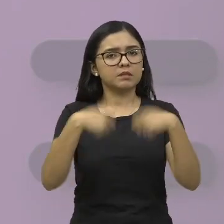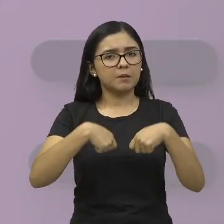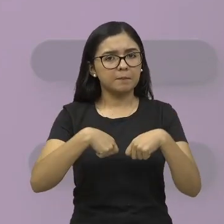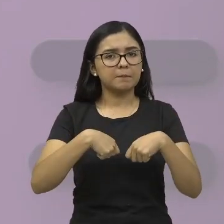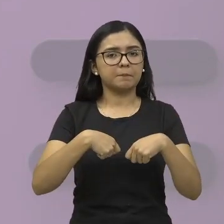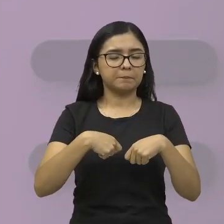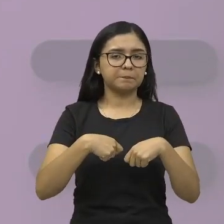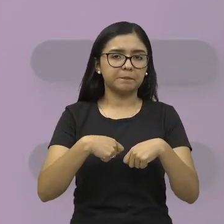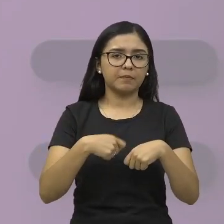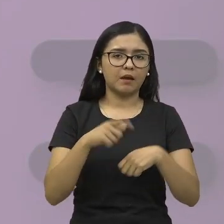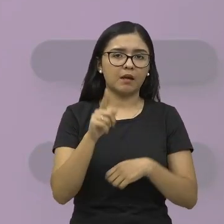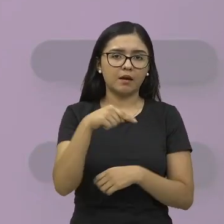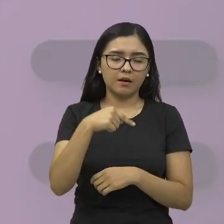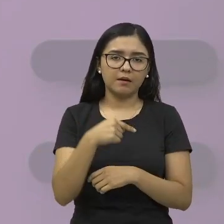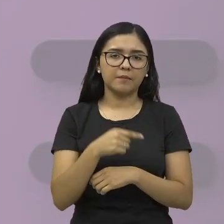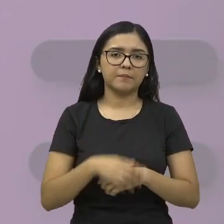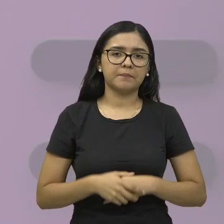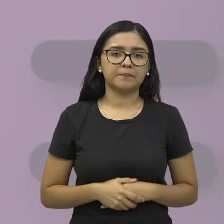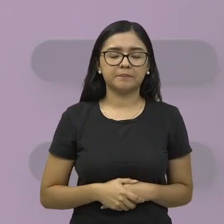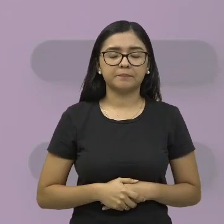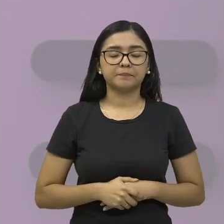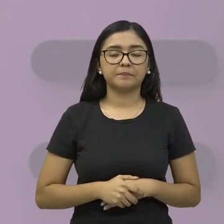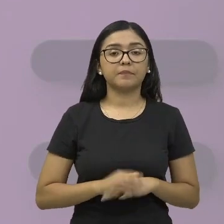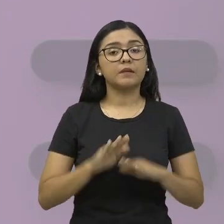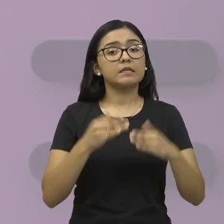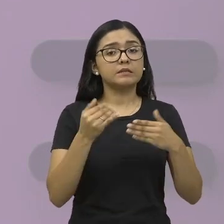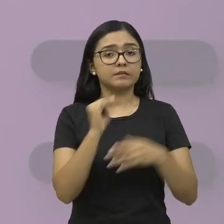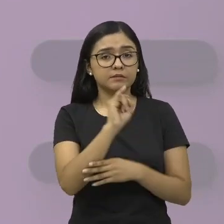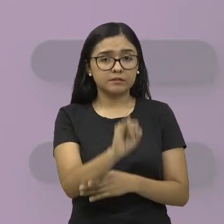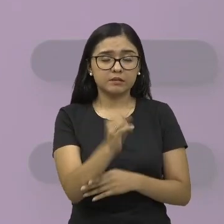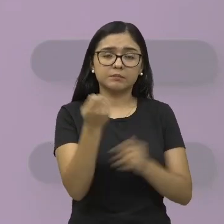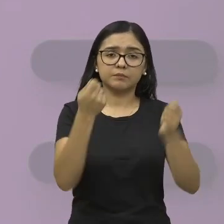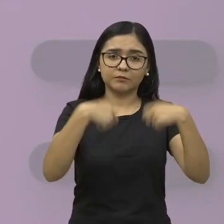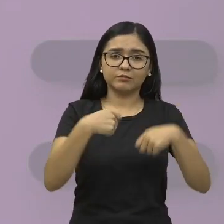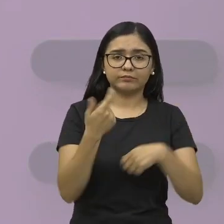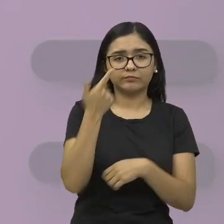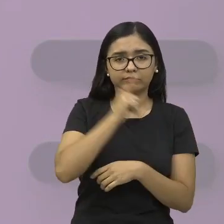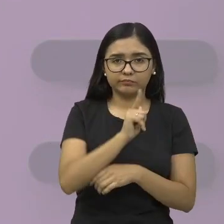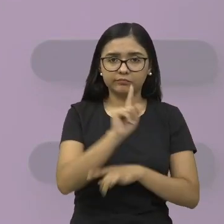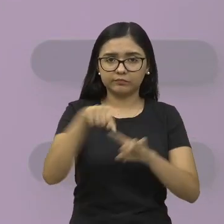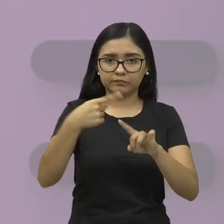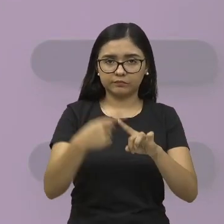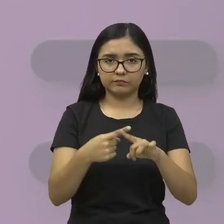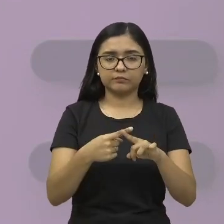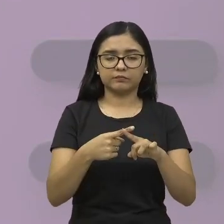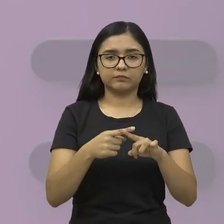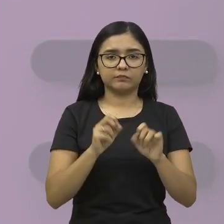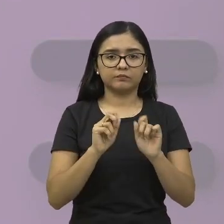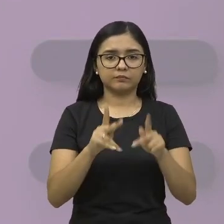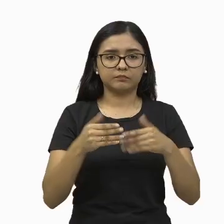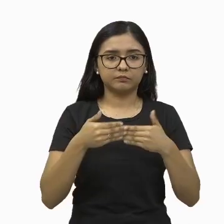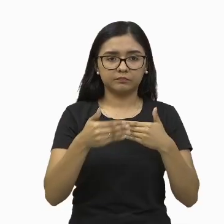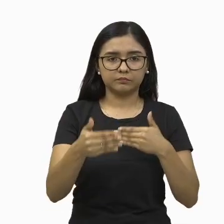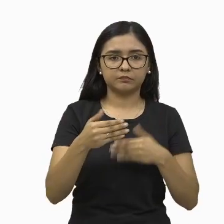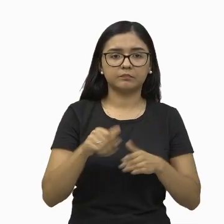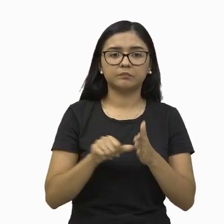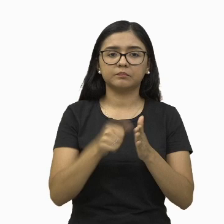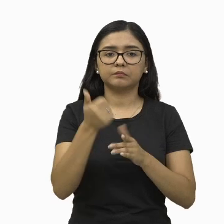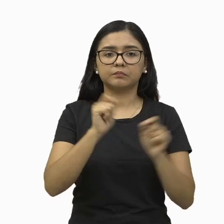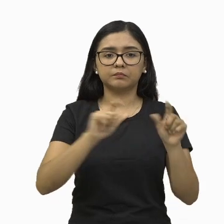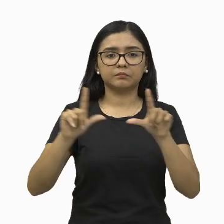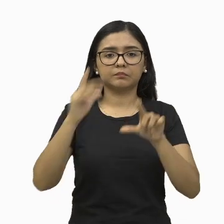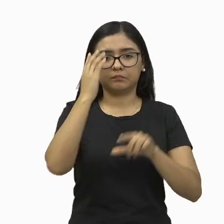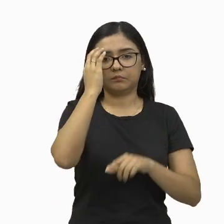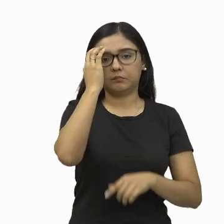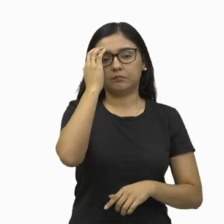multiplicação sequer é possível, tá? Em sendo possível, a gente realiza a operação, ok? Então vamos lá para a nossa primeira cartela,